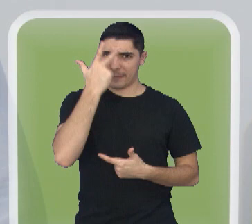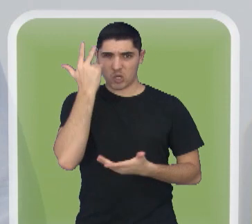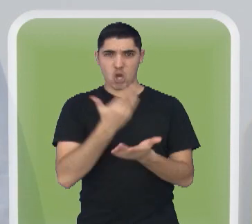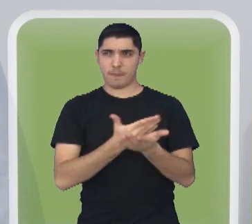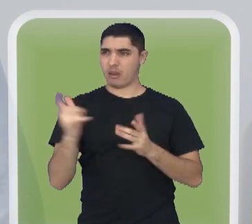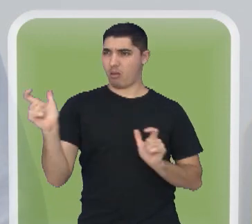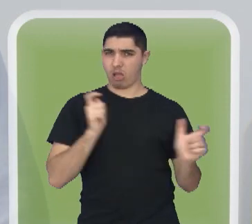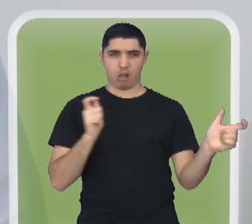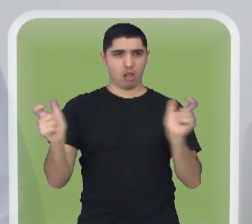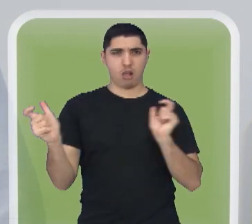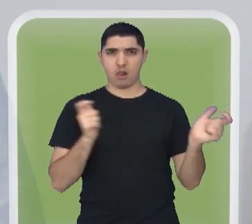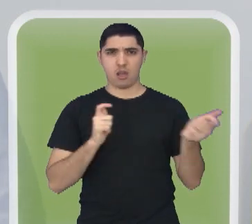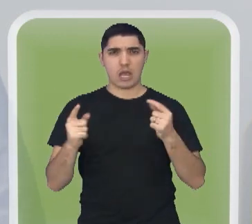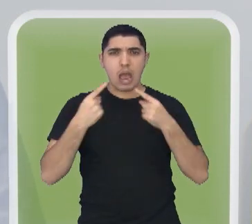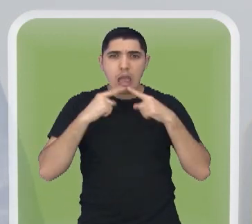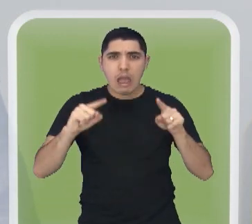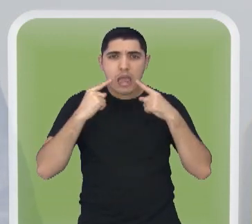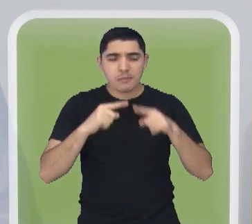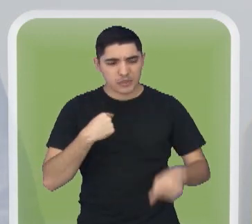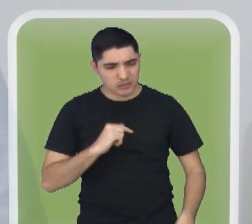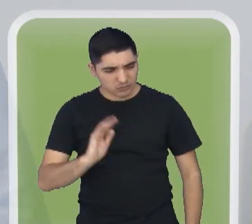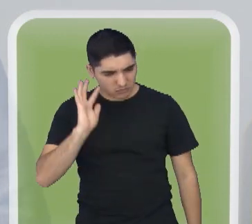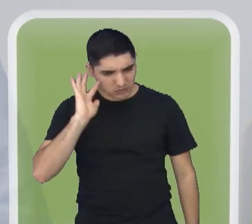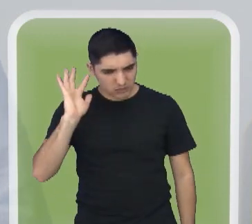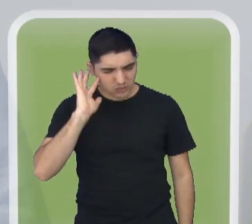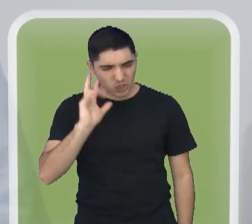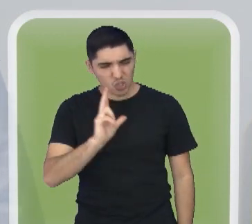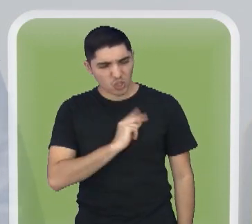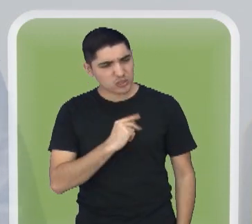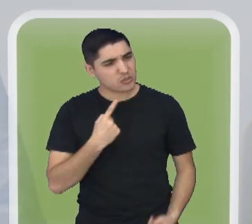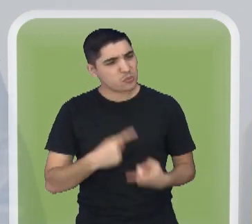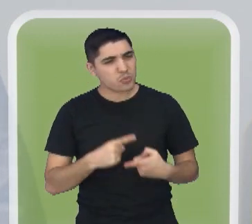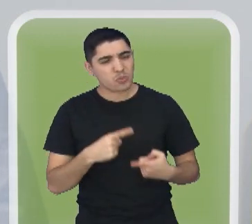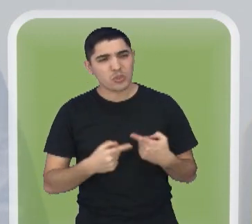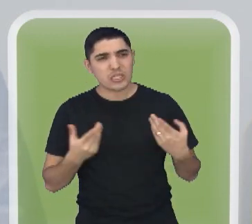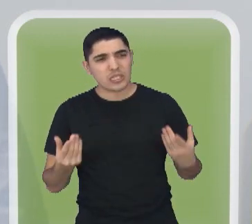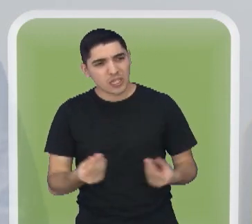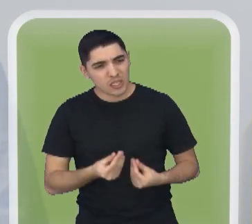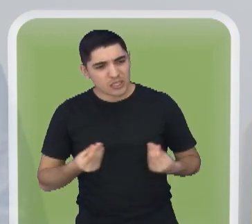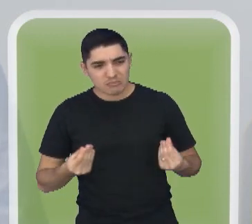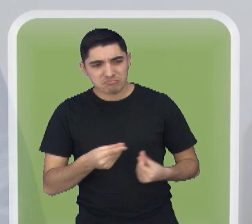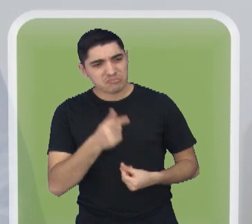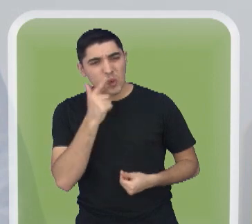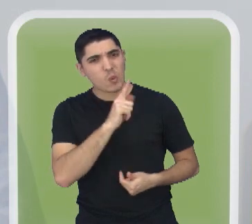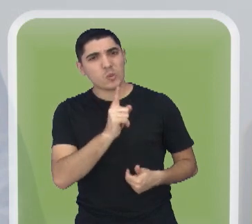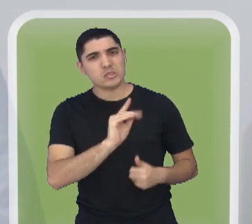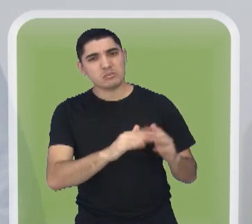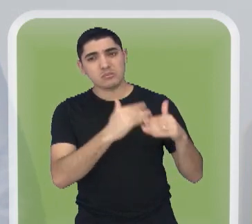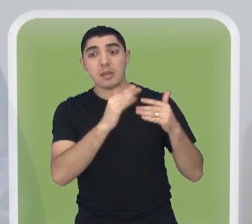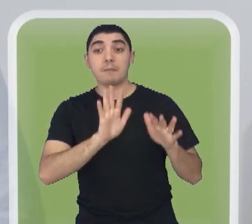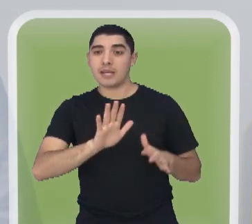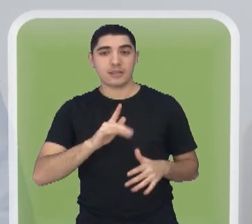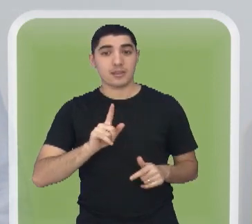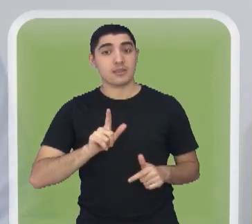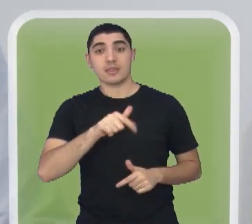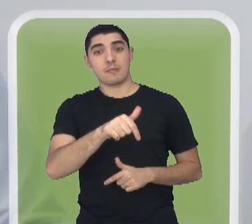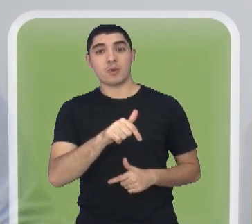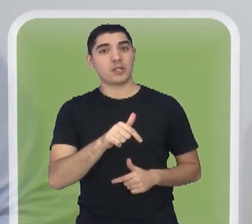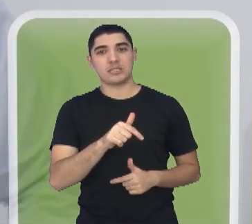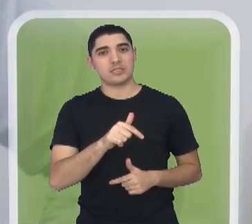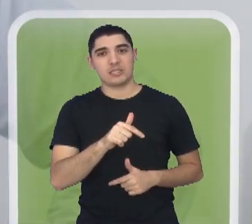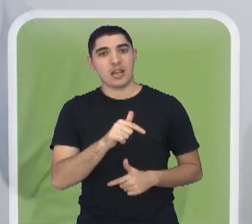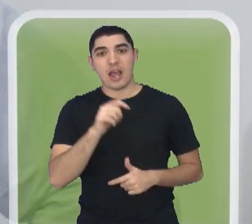Você coloca em xeque, fala, nossa, por que nós estamos fazendo isso? Né? Uhum. Mas passa rápido também, viu? Eu sou